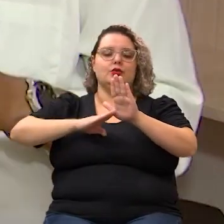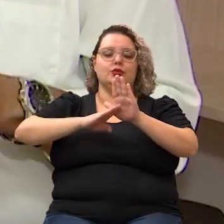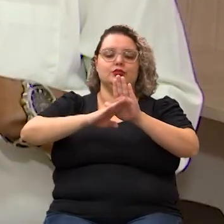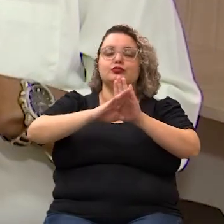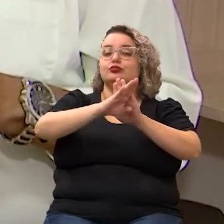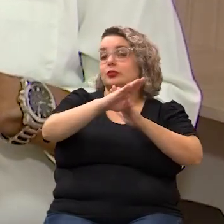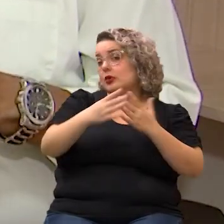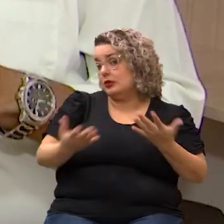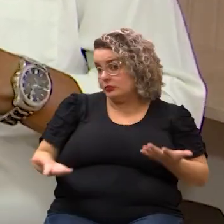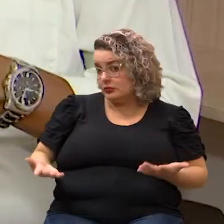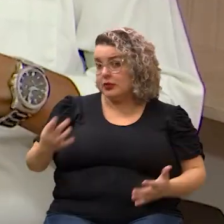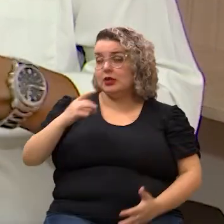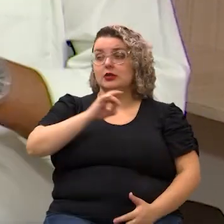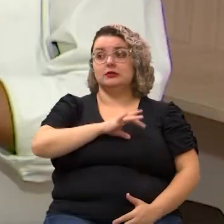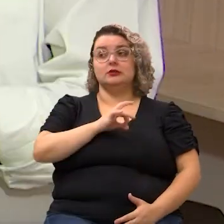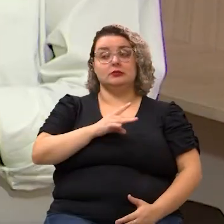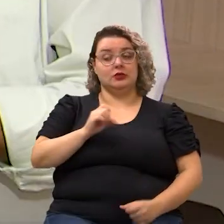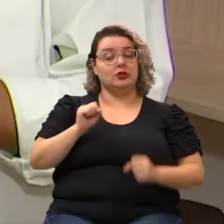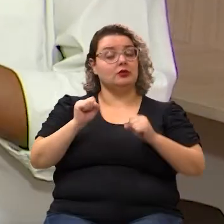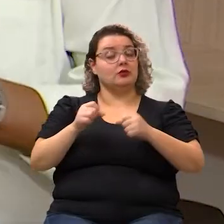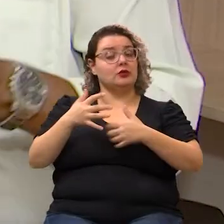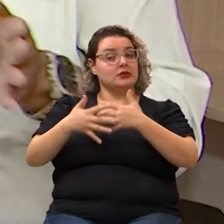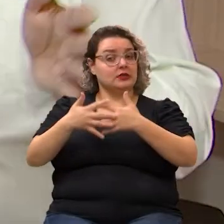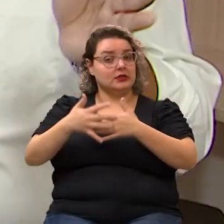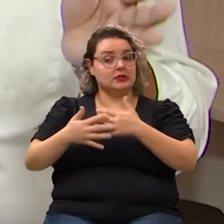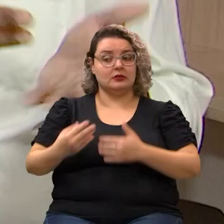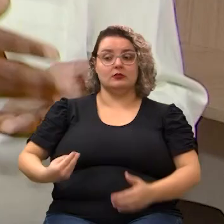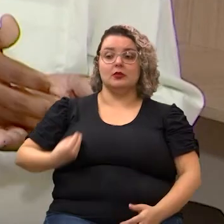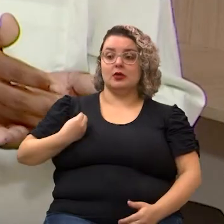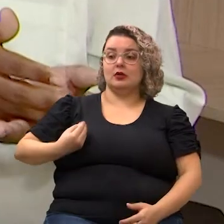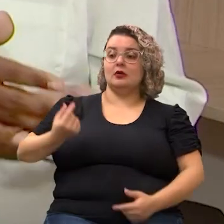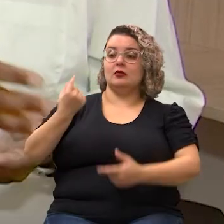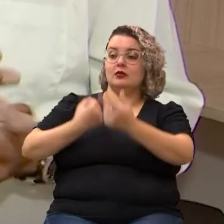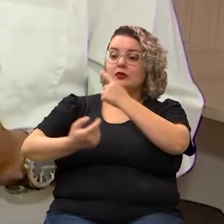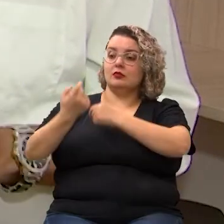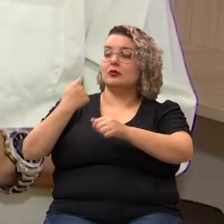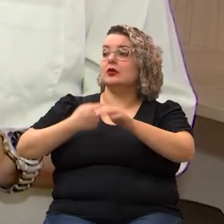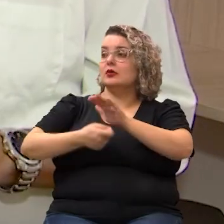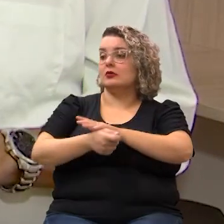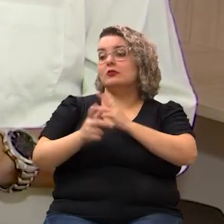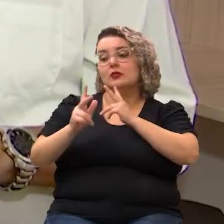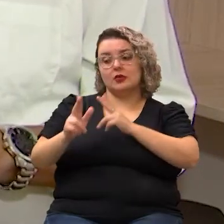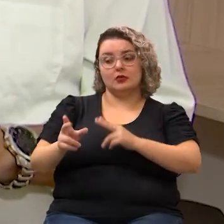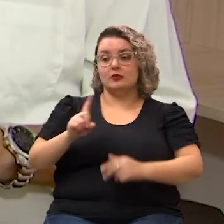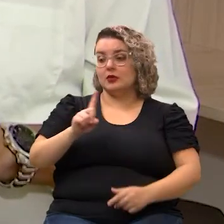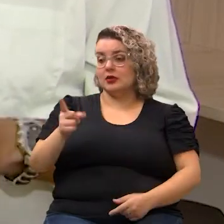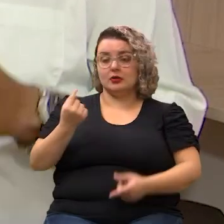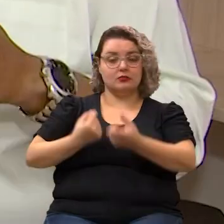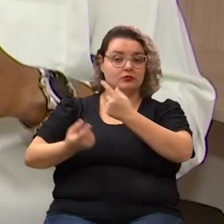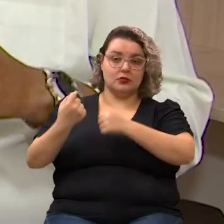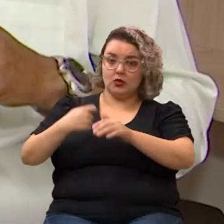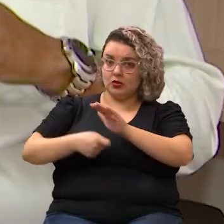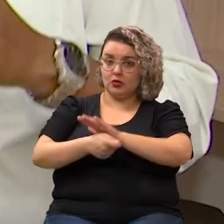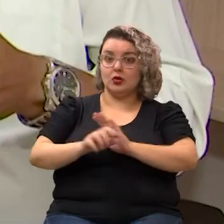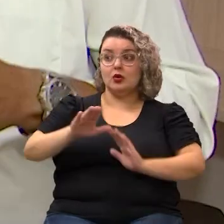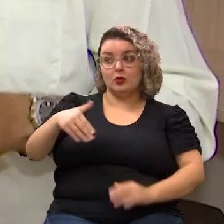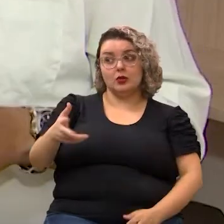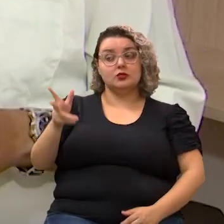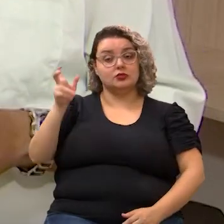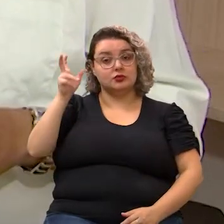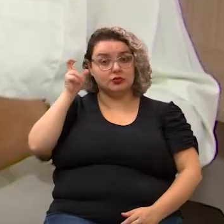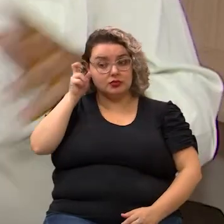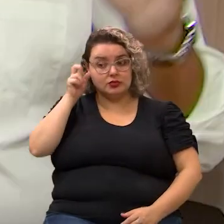subindo. Então o medo pode ser algo que atrapalha muito a vida do investidor. E o mesmo para quem não é investidor. Quando a pessoa